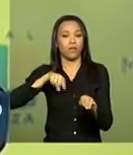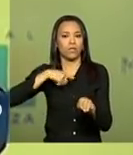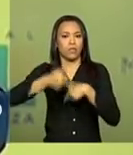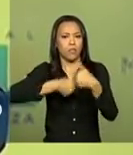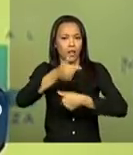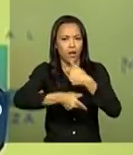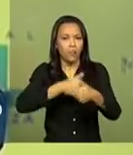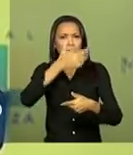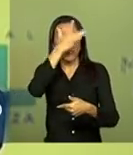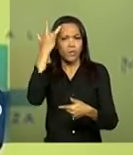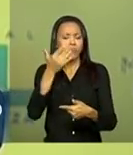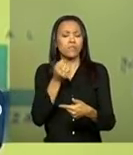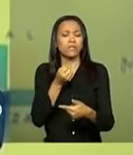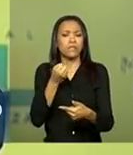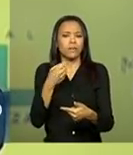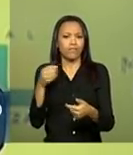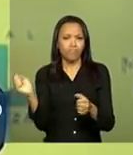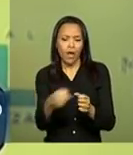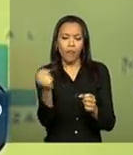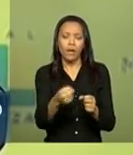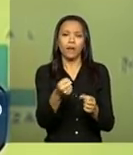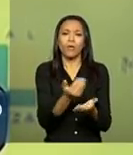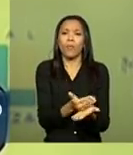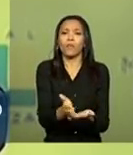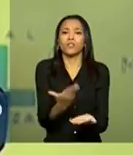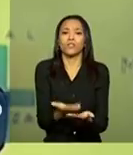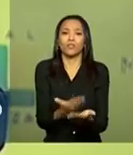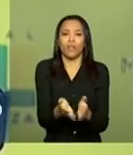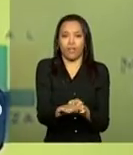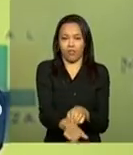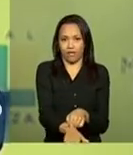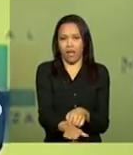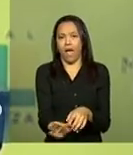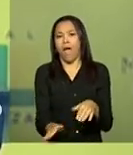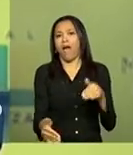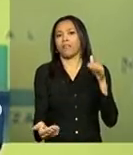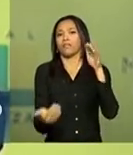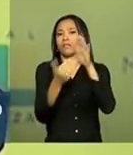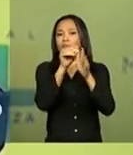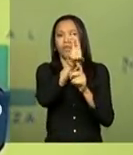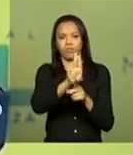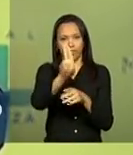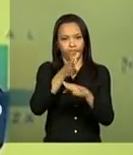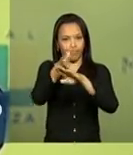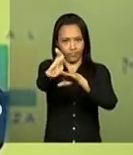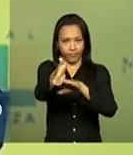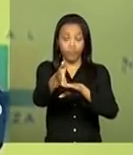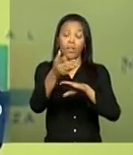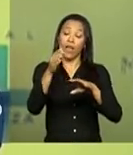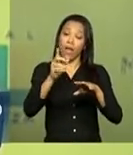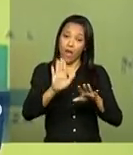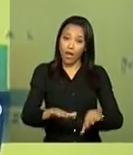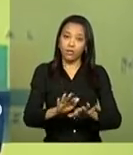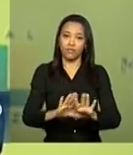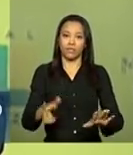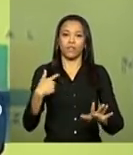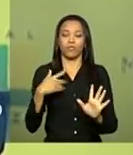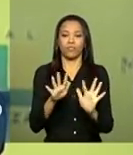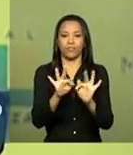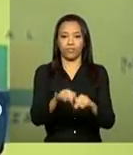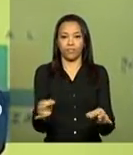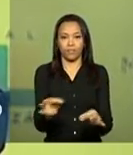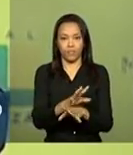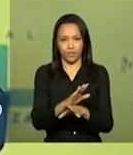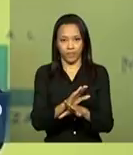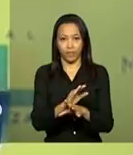da creche após a doação. Então, na minha opinião, foi o grande mérito desse ciclo que nós aqui encerramos e passamos à